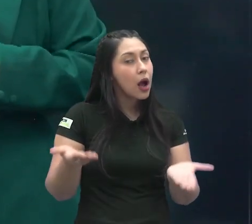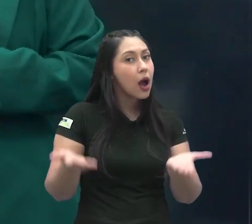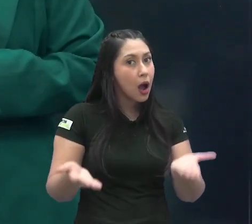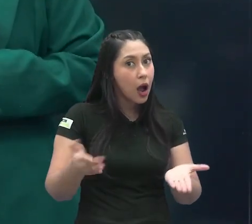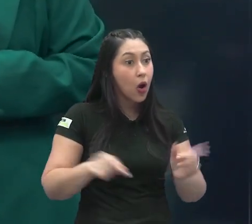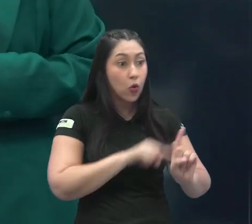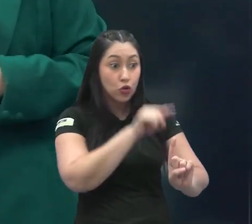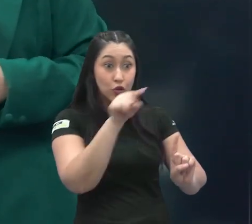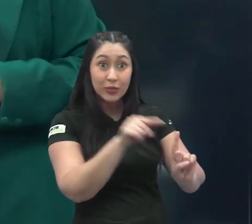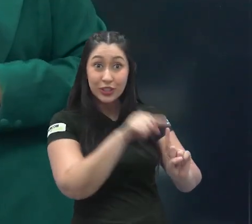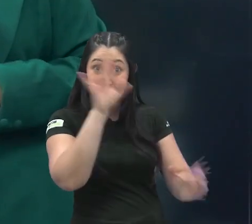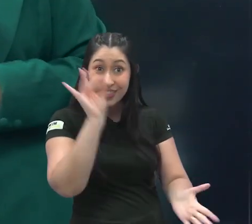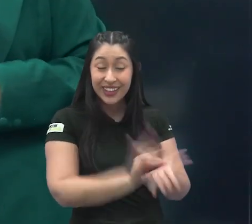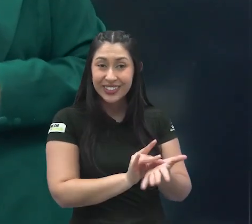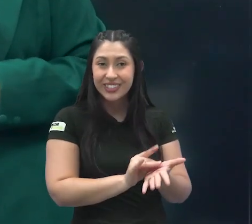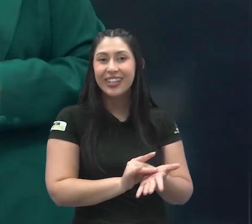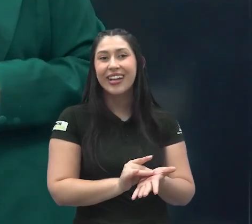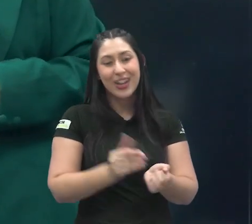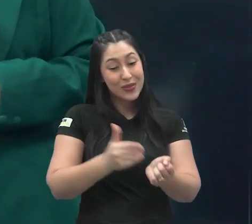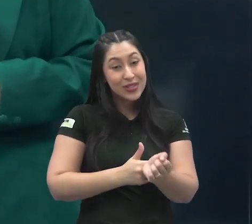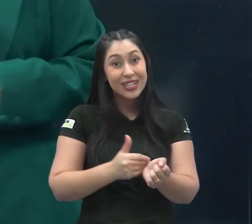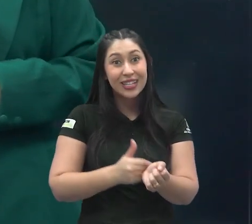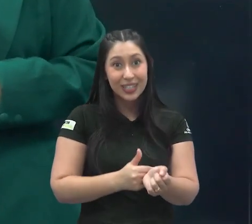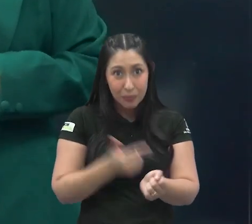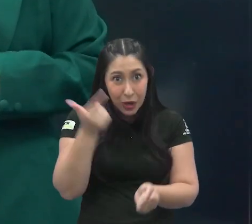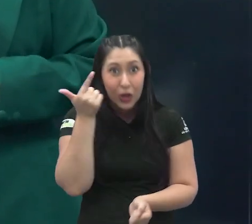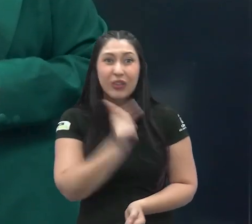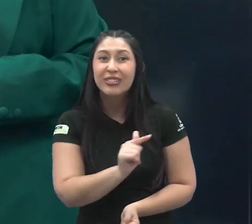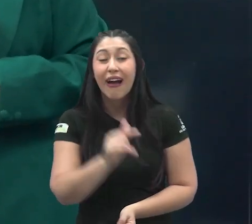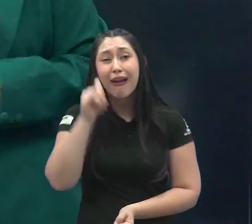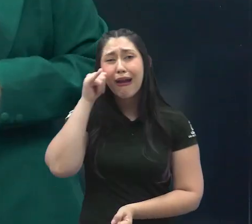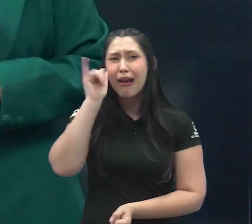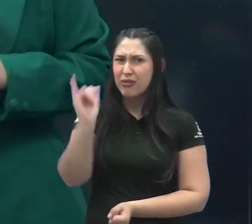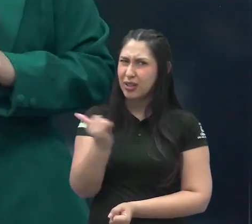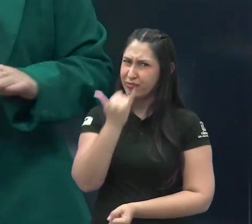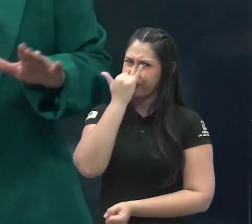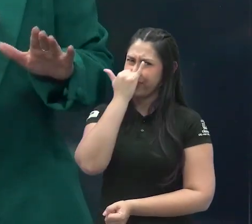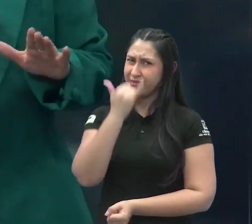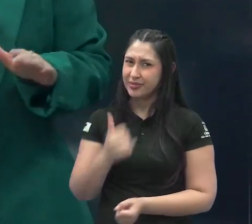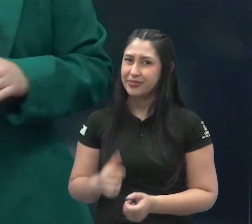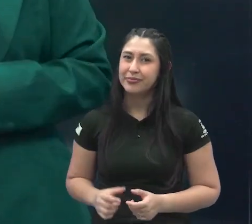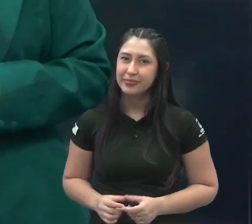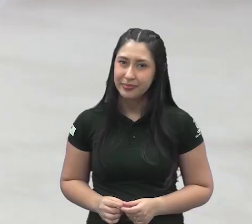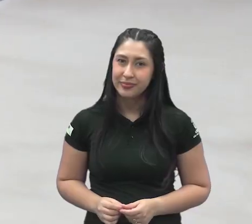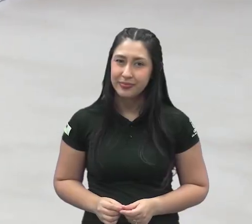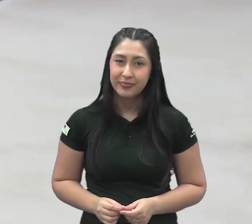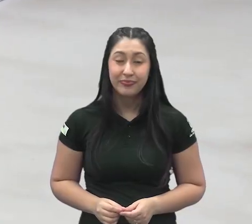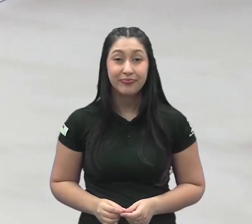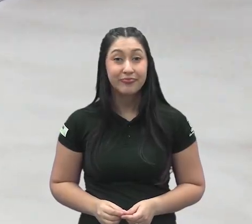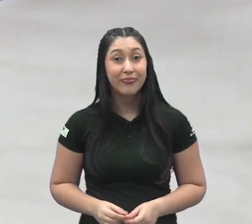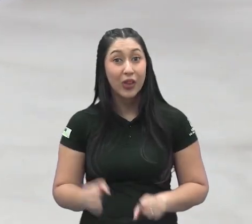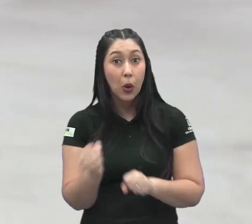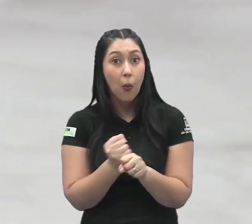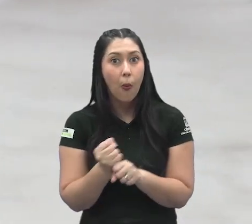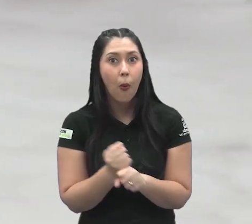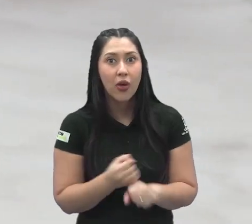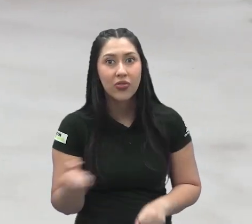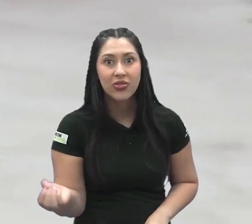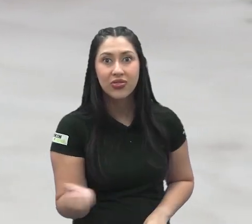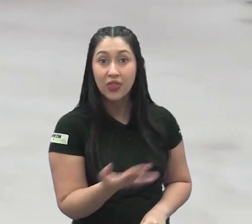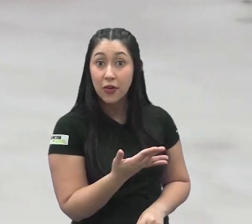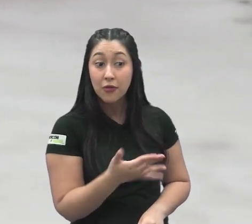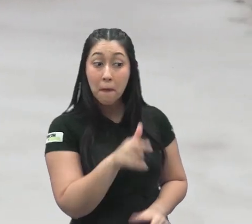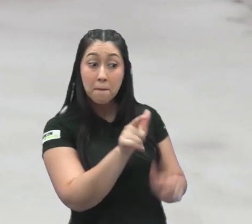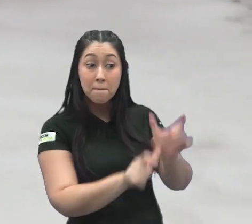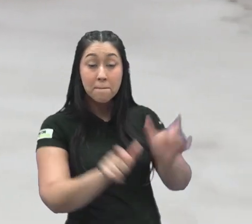metas realistas é o segredo para não se frustrar e tornar o próximo ano mais leve. Com a chegada de um ano